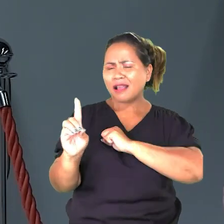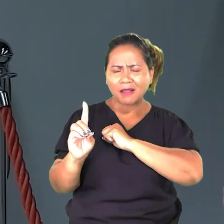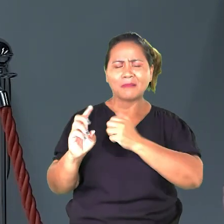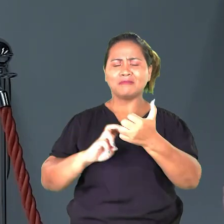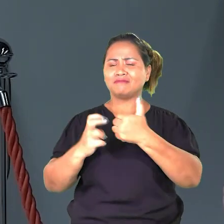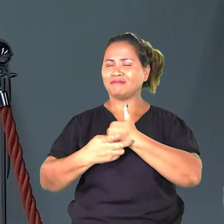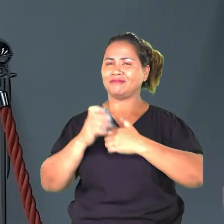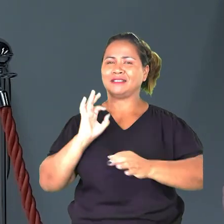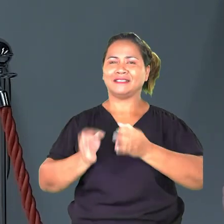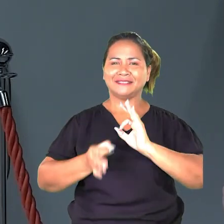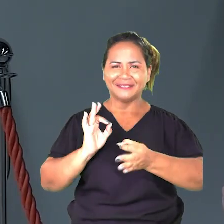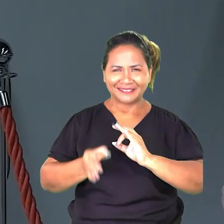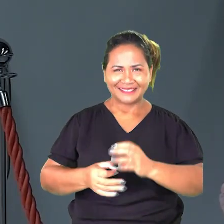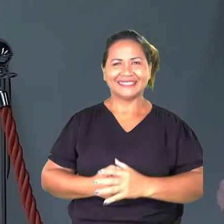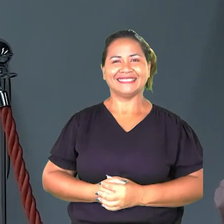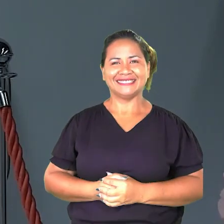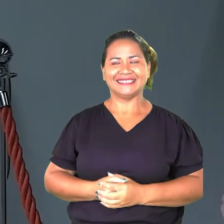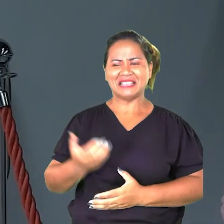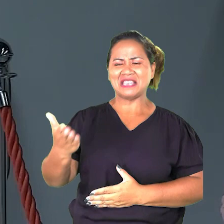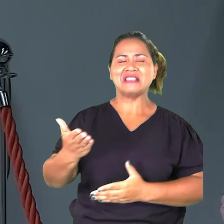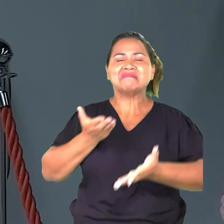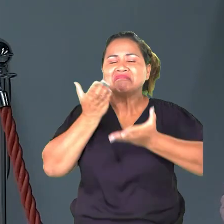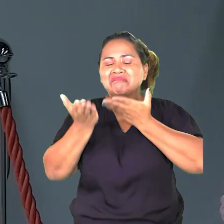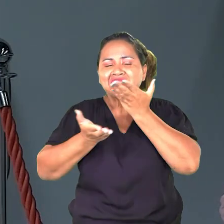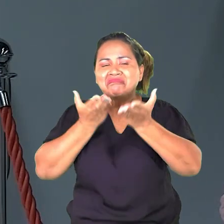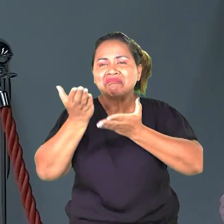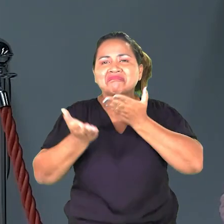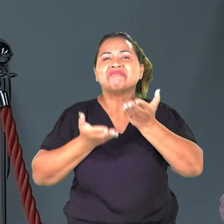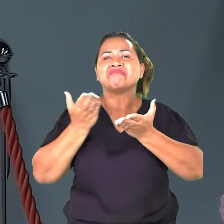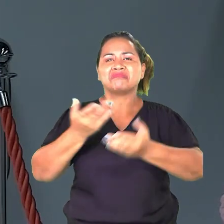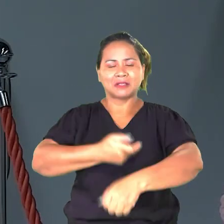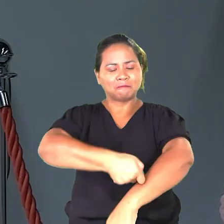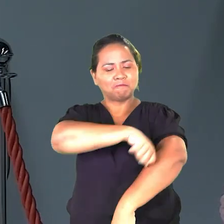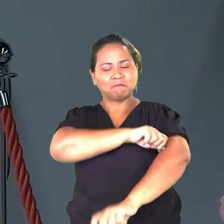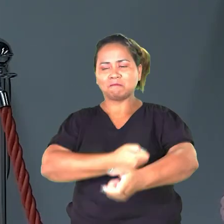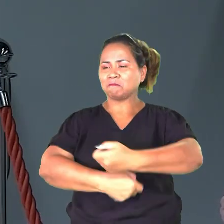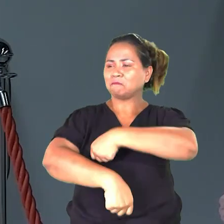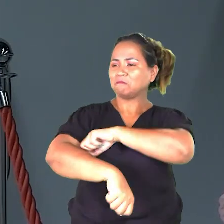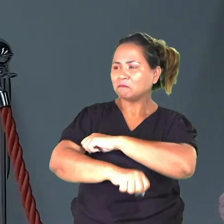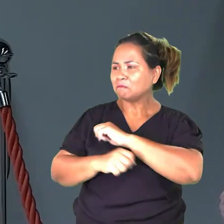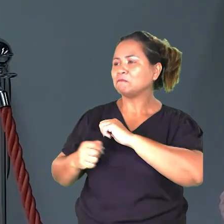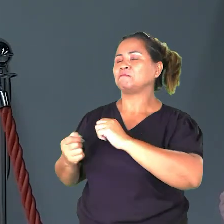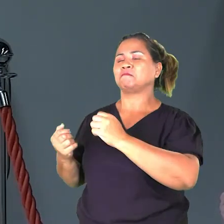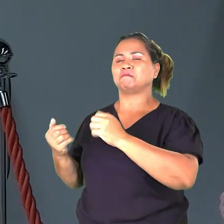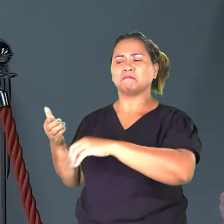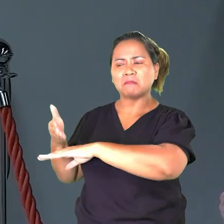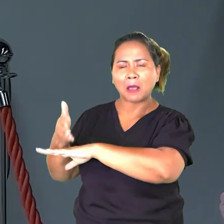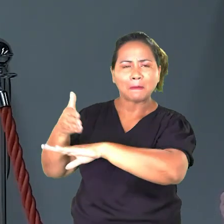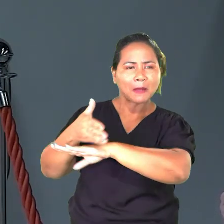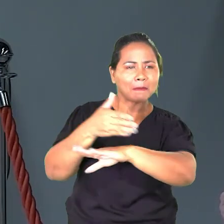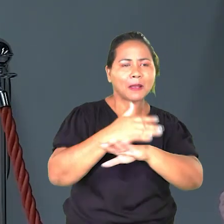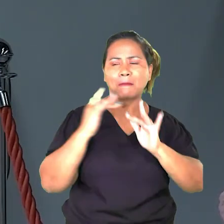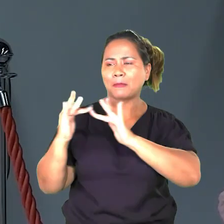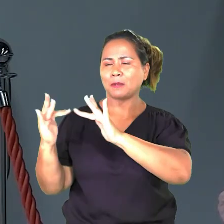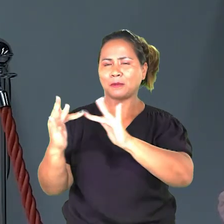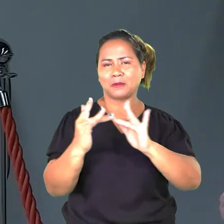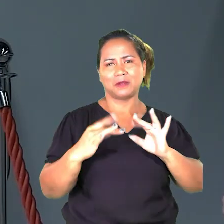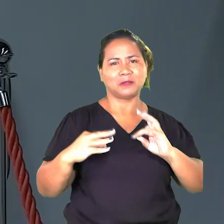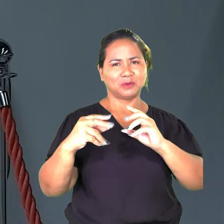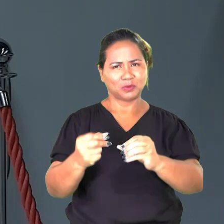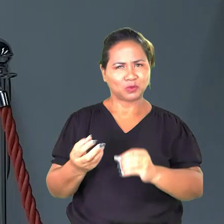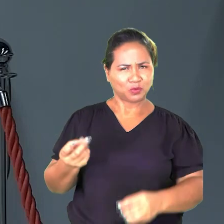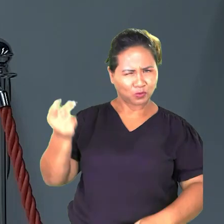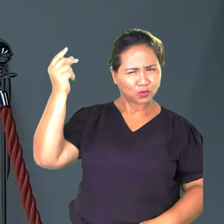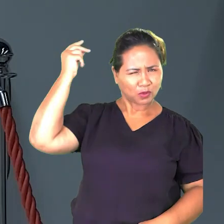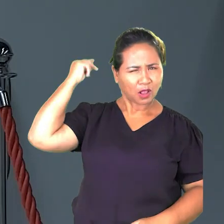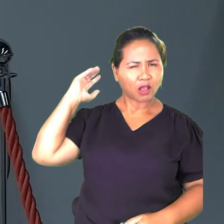excelente presidente, alguém que tem um amor pelo Tribunal de Justiça desmedido, que se dedica